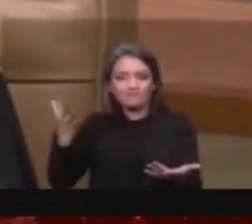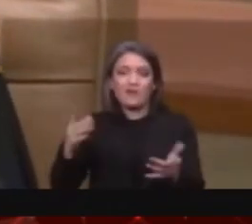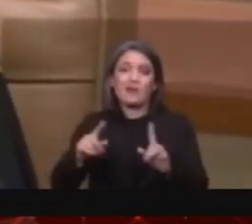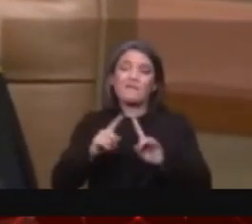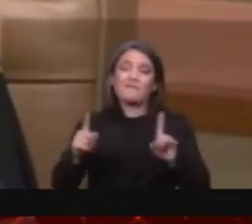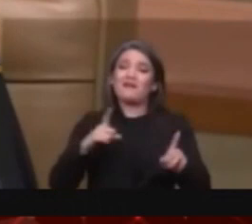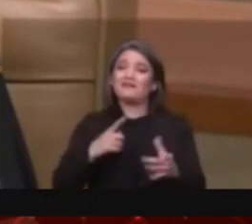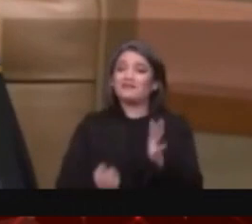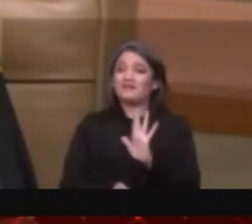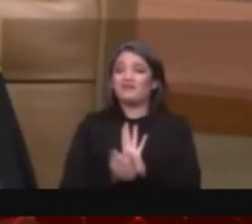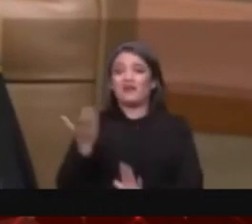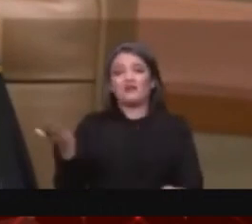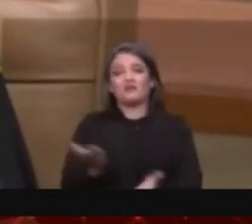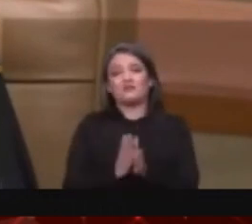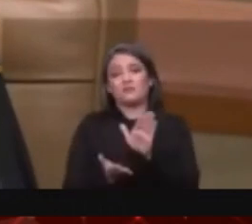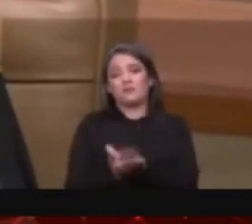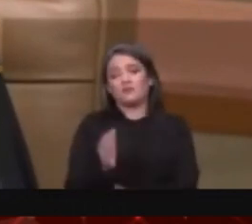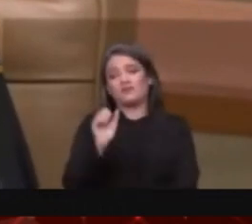eu